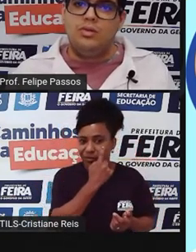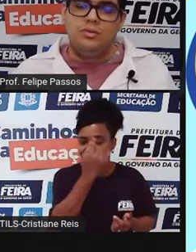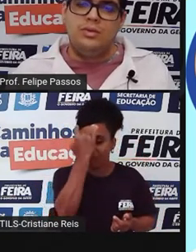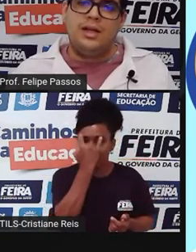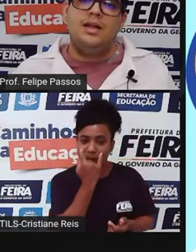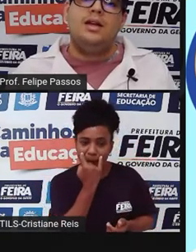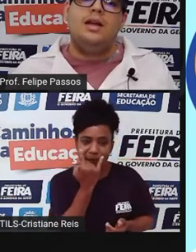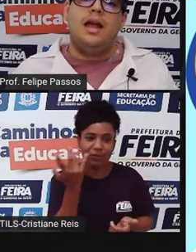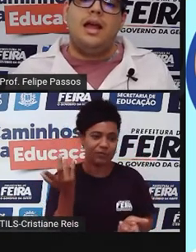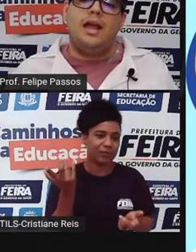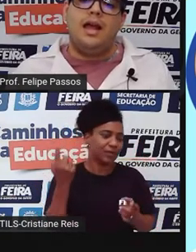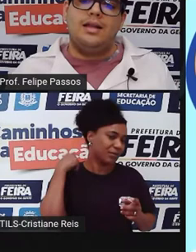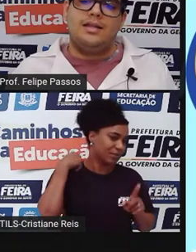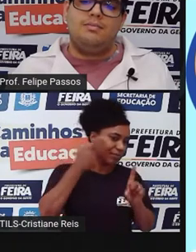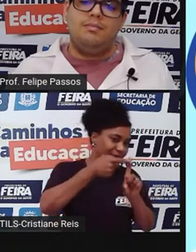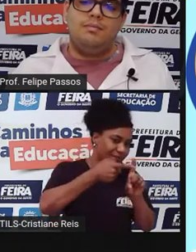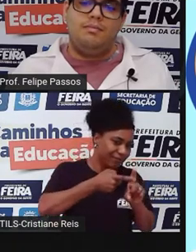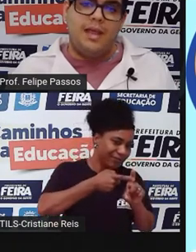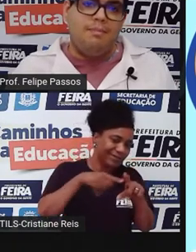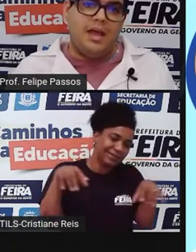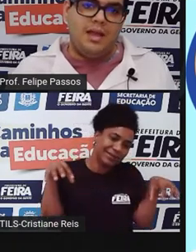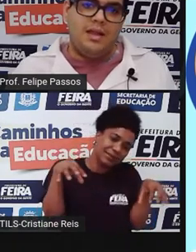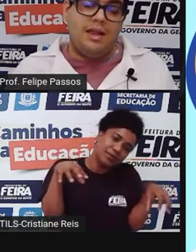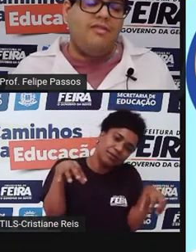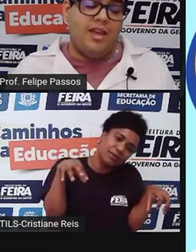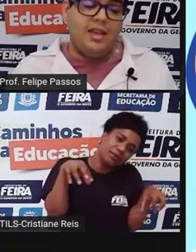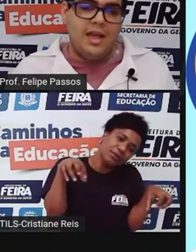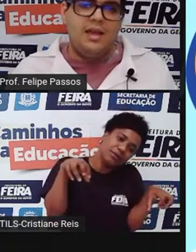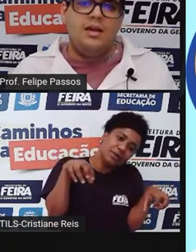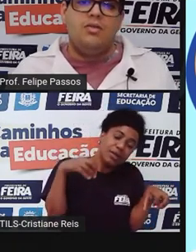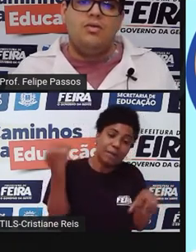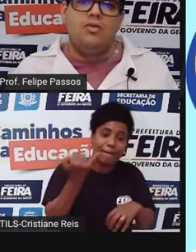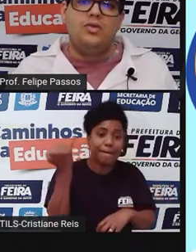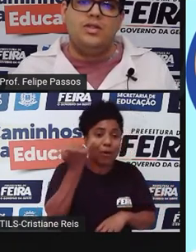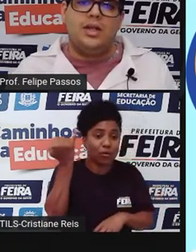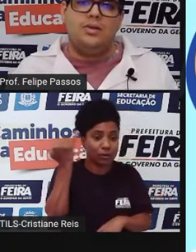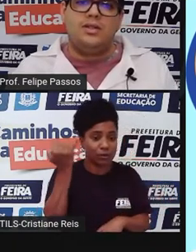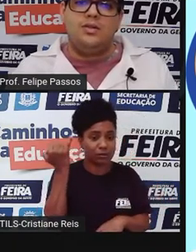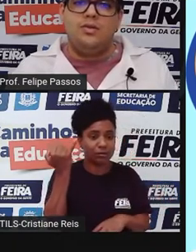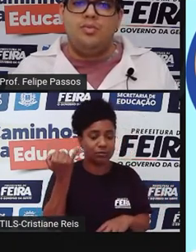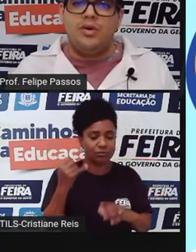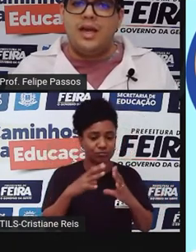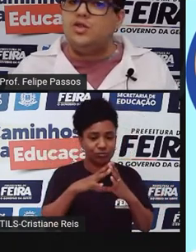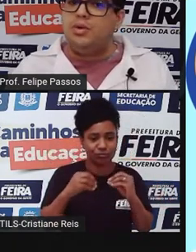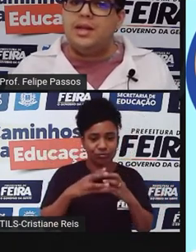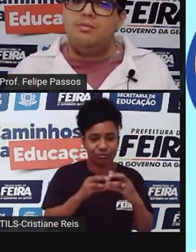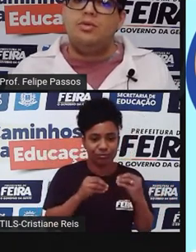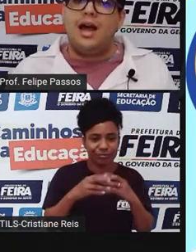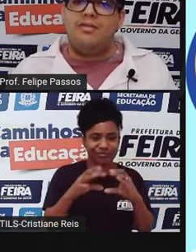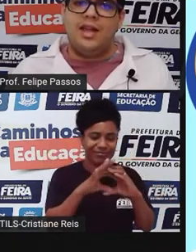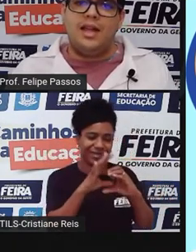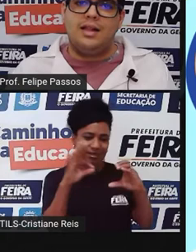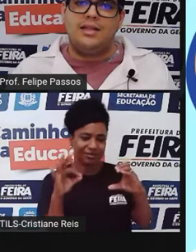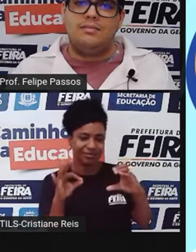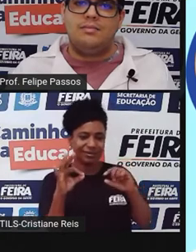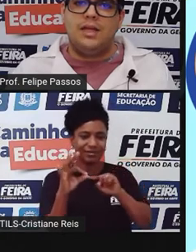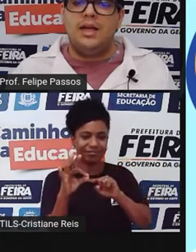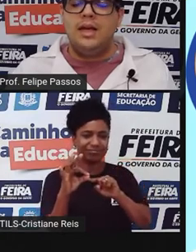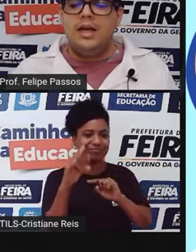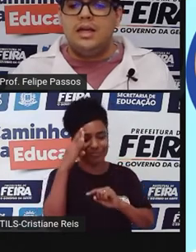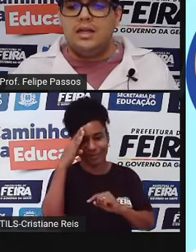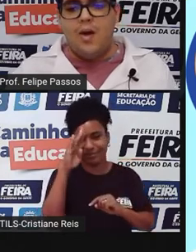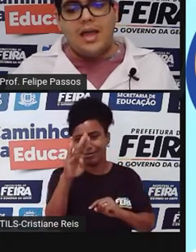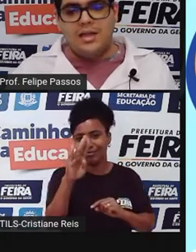na coluna, elas defendem o uso de células-tronco, porque isso poderia mudar a vida delas,